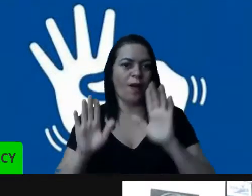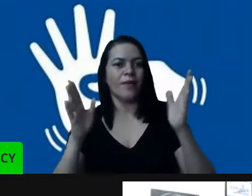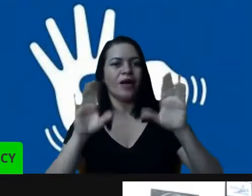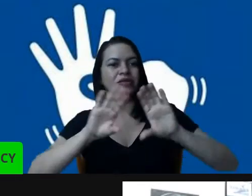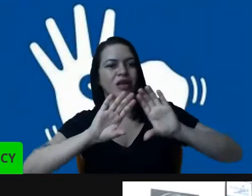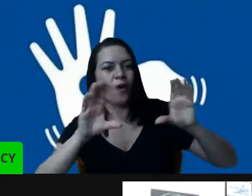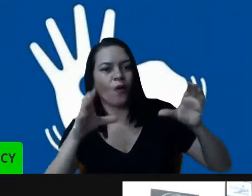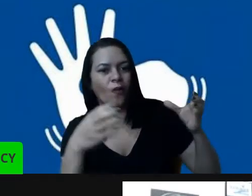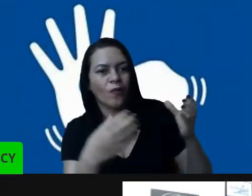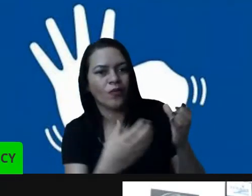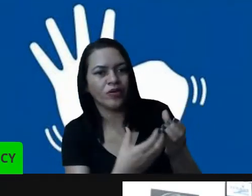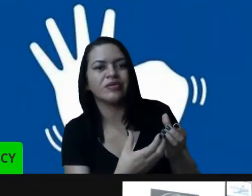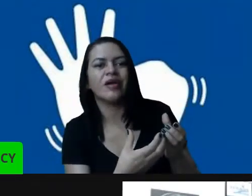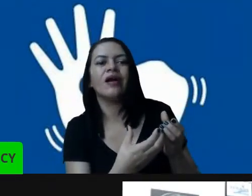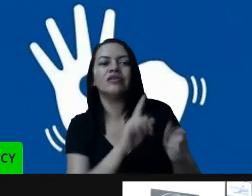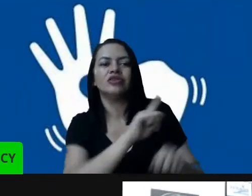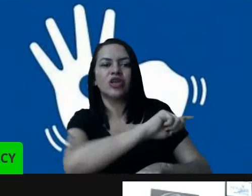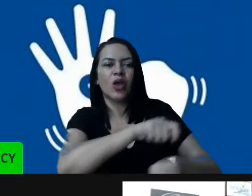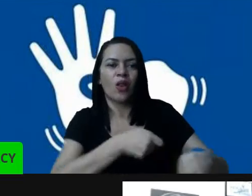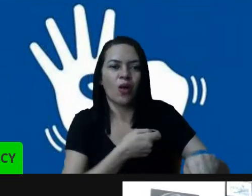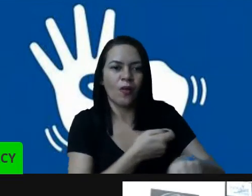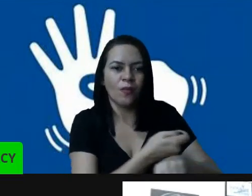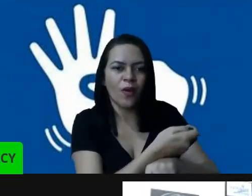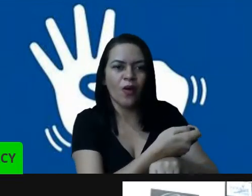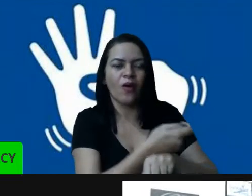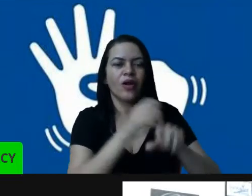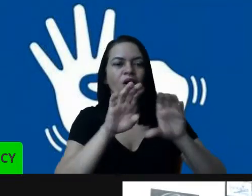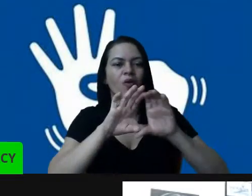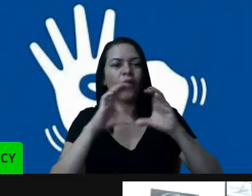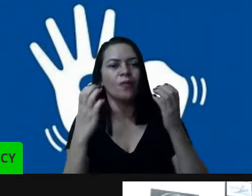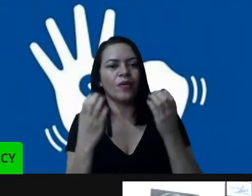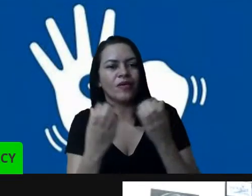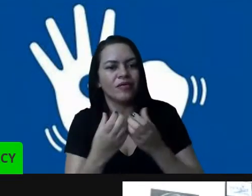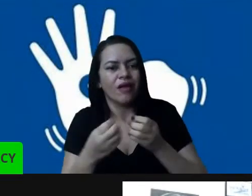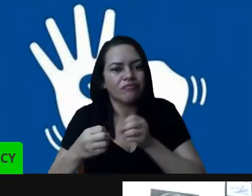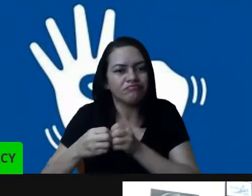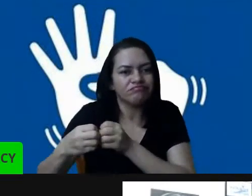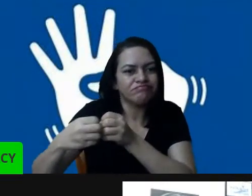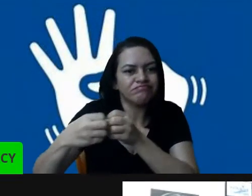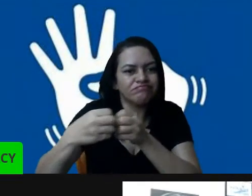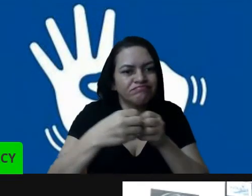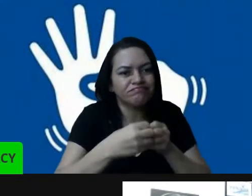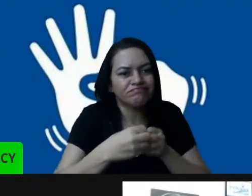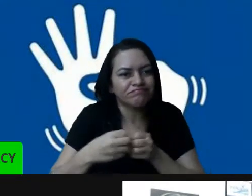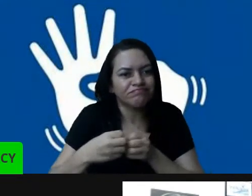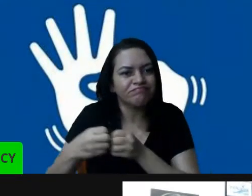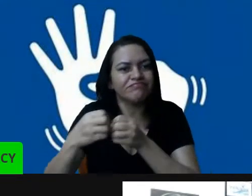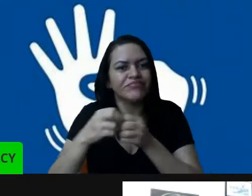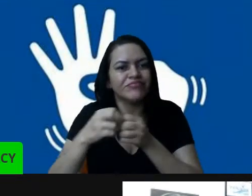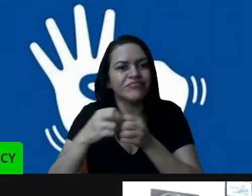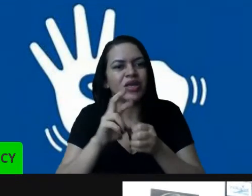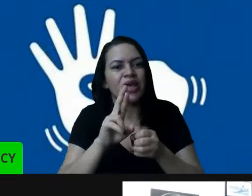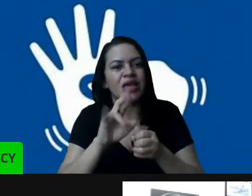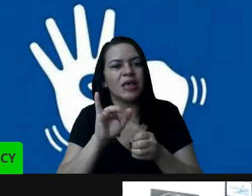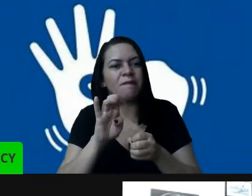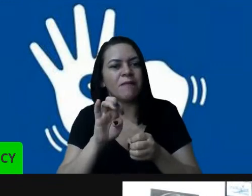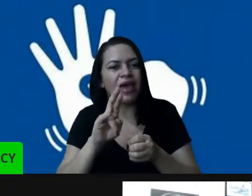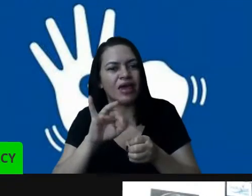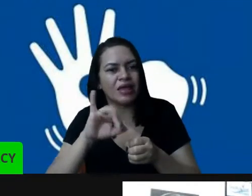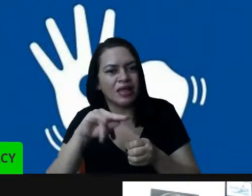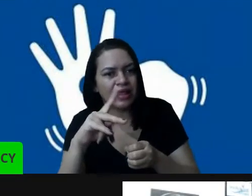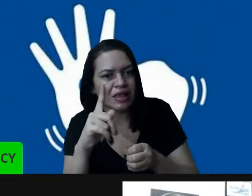ribeirinhas, quilombolas, nas pessoas com deficiência, mas nos idosos, entendeu? Nas